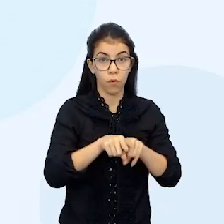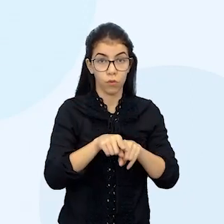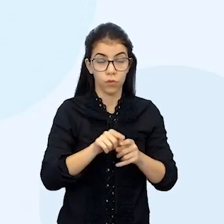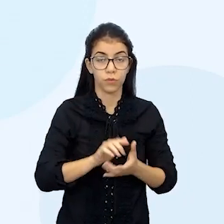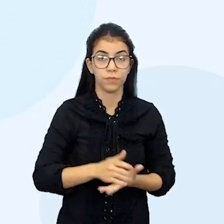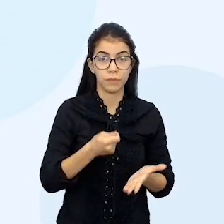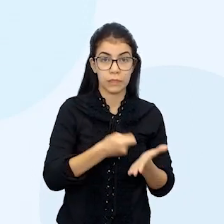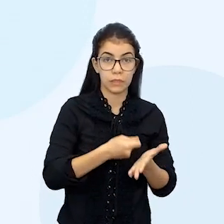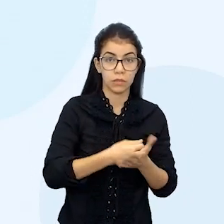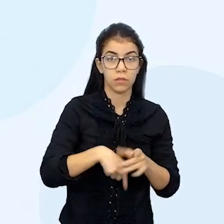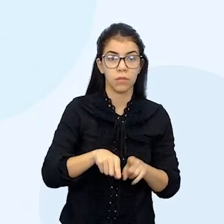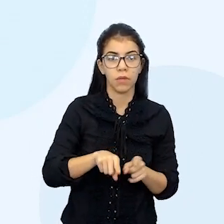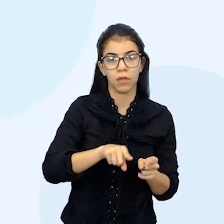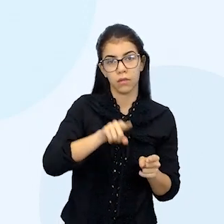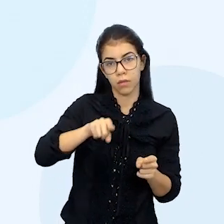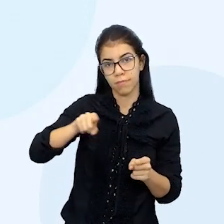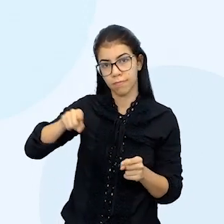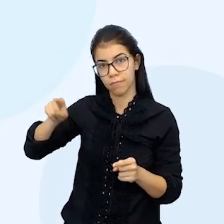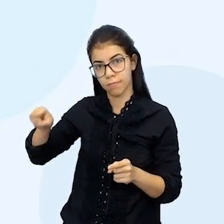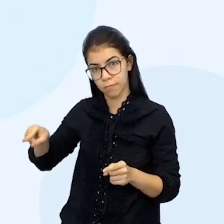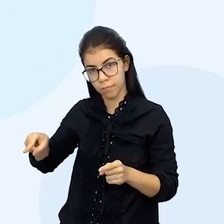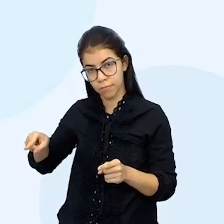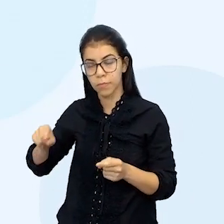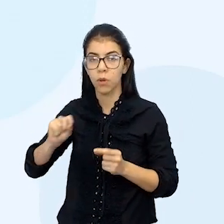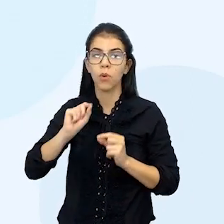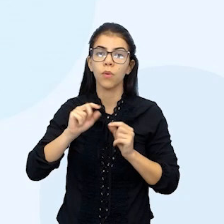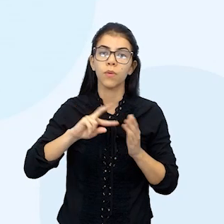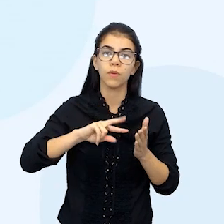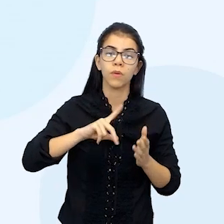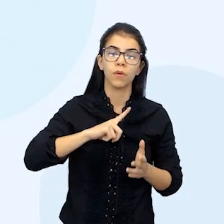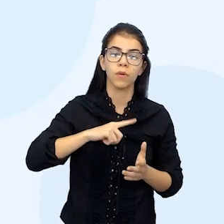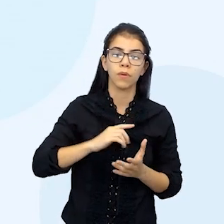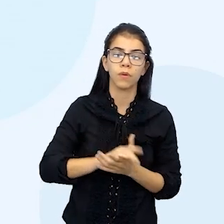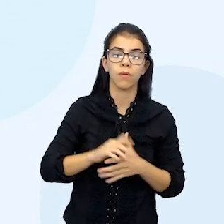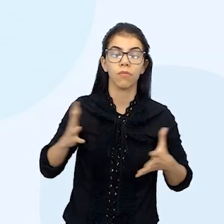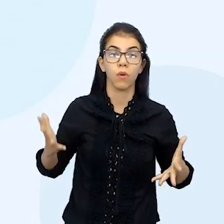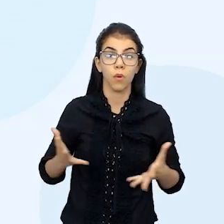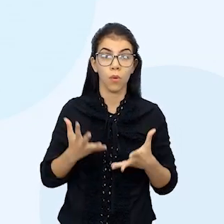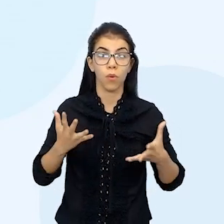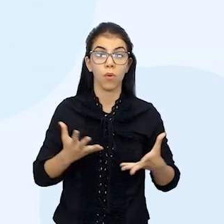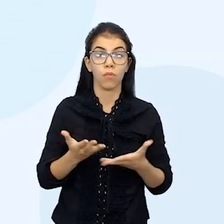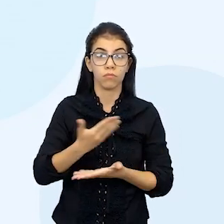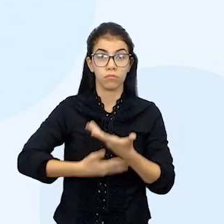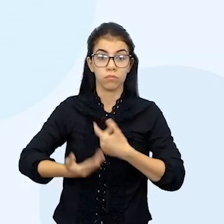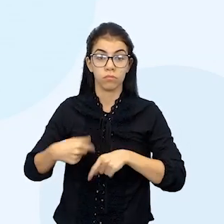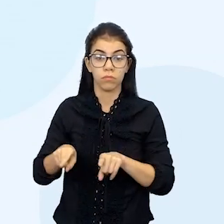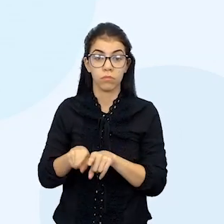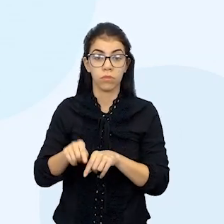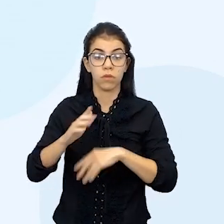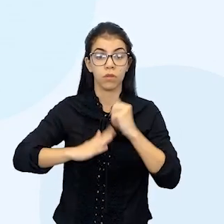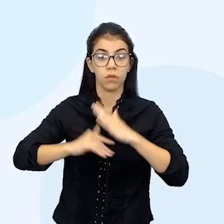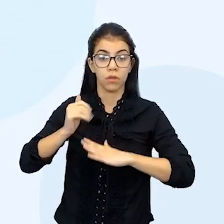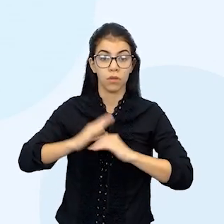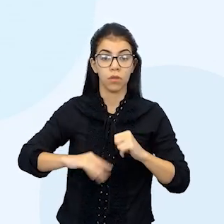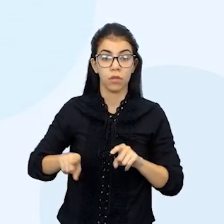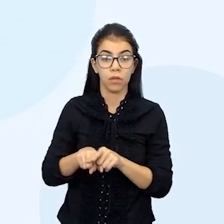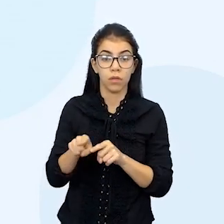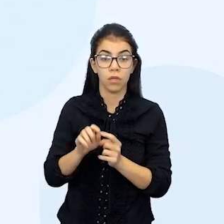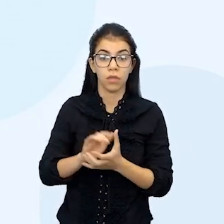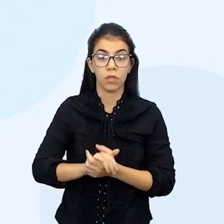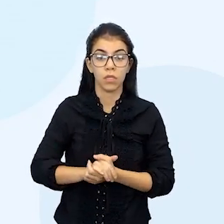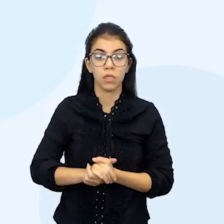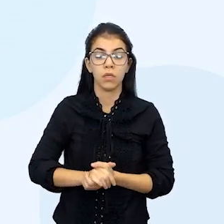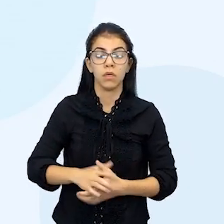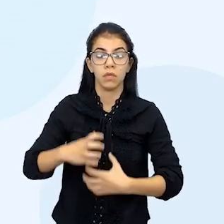foco, né? Nas demais colunas a seguir, a gente tem o engajamento com os outros, a amabilidade, a resiliência